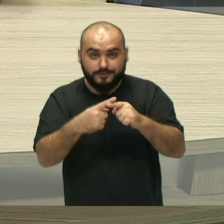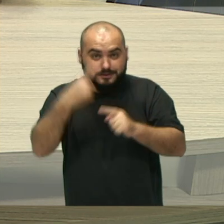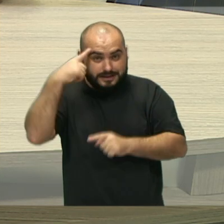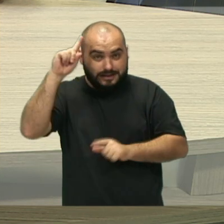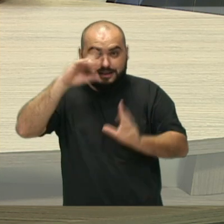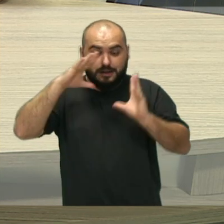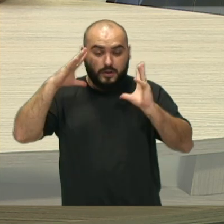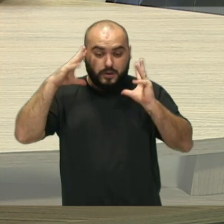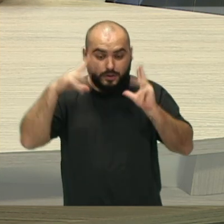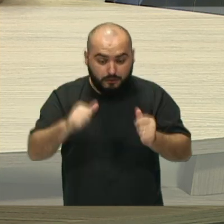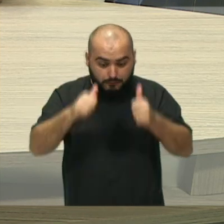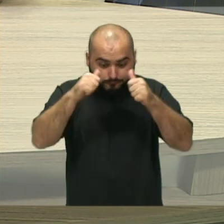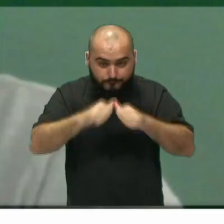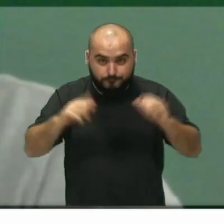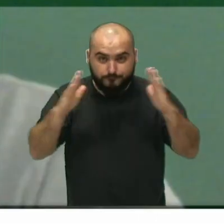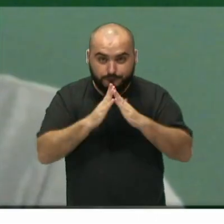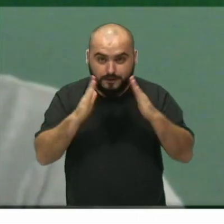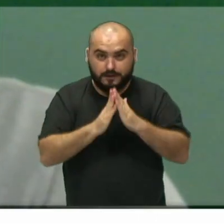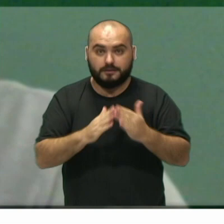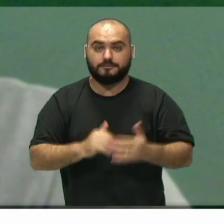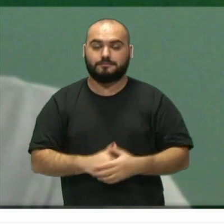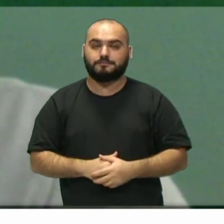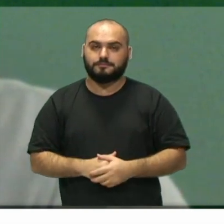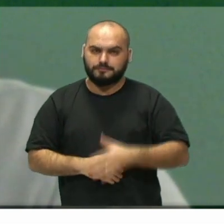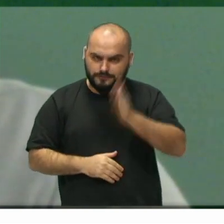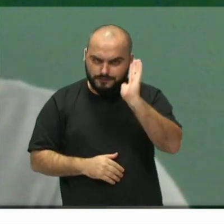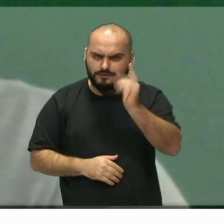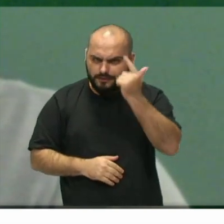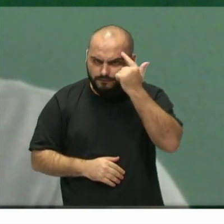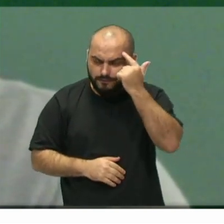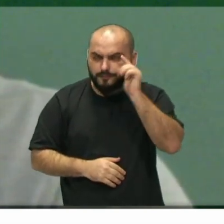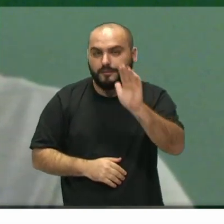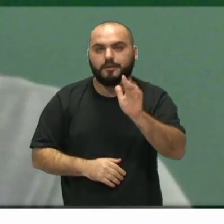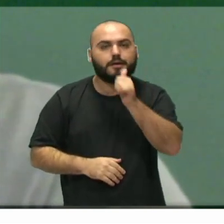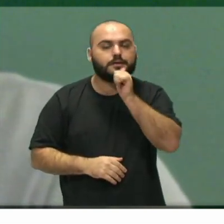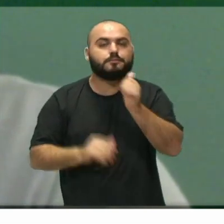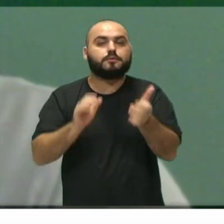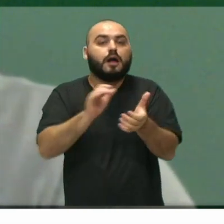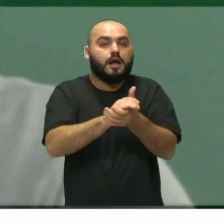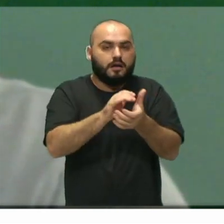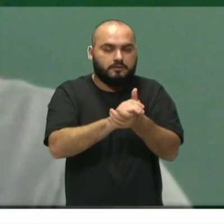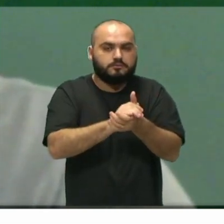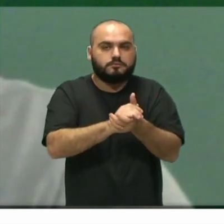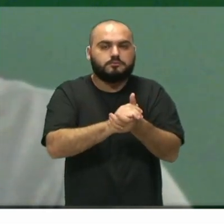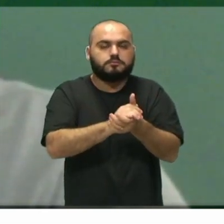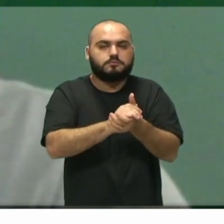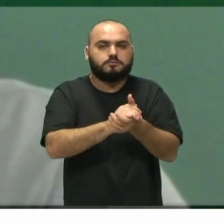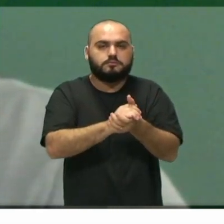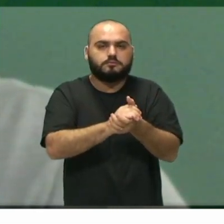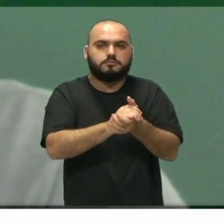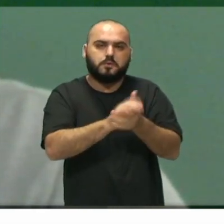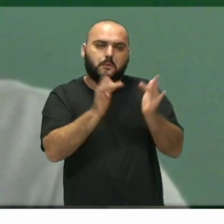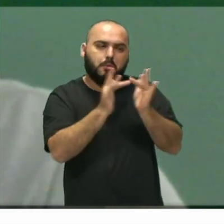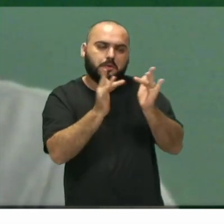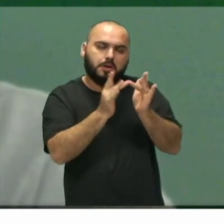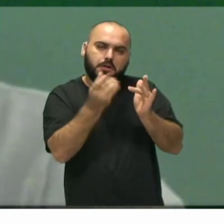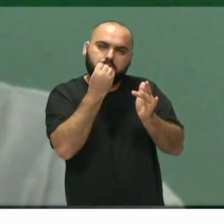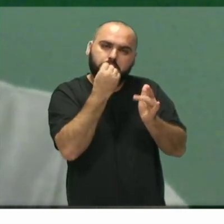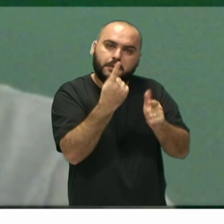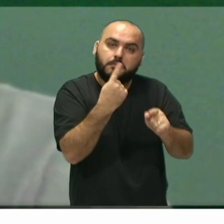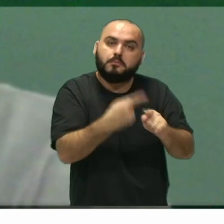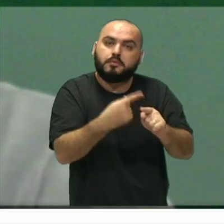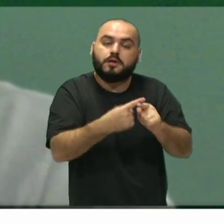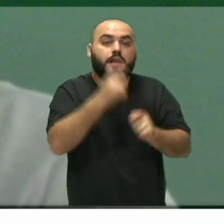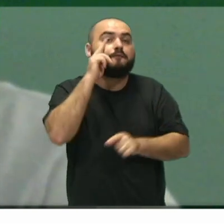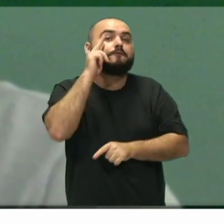Na verdade, a gente já via isso, por exemplo, aqueles casais que conviviam razoavelmente bem, porque só se